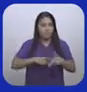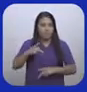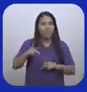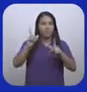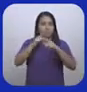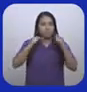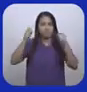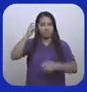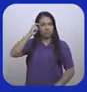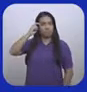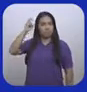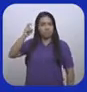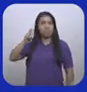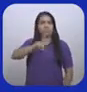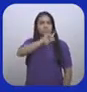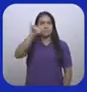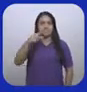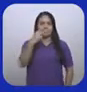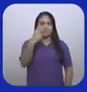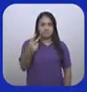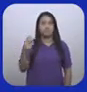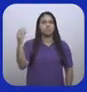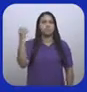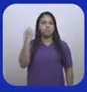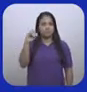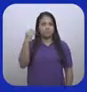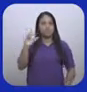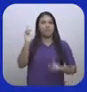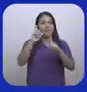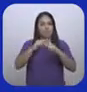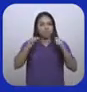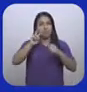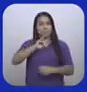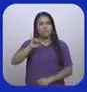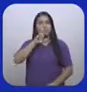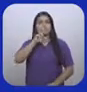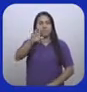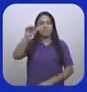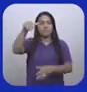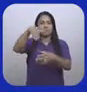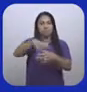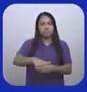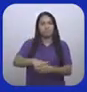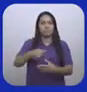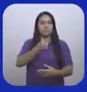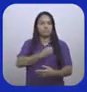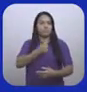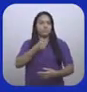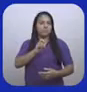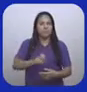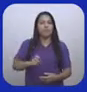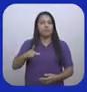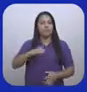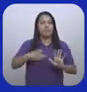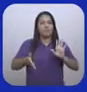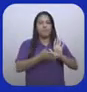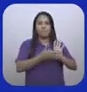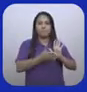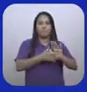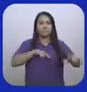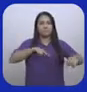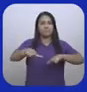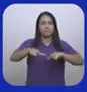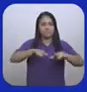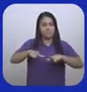o povo alagoano não se engana e no dia 2 de outubro Alagoas vai responder nas urnas escolhendo quem